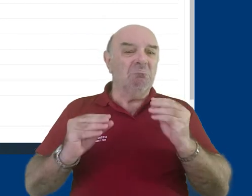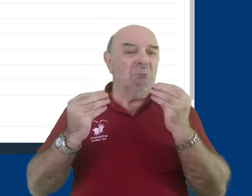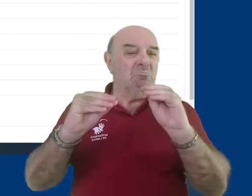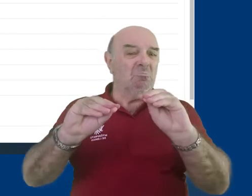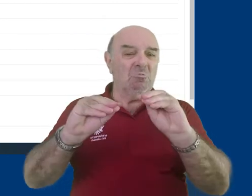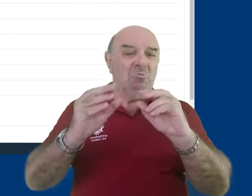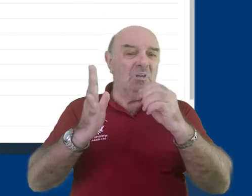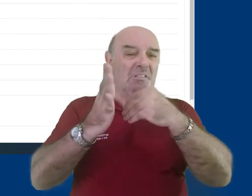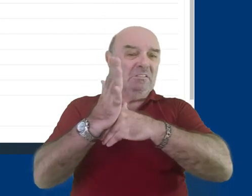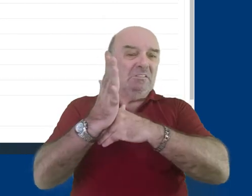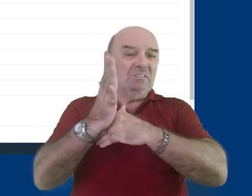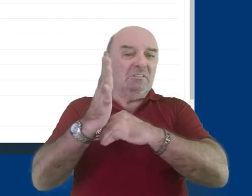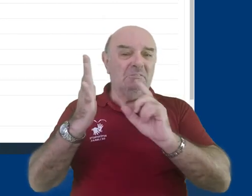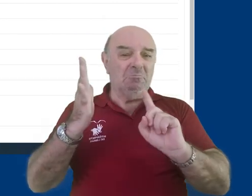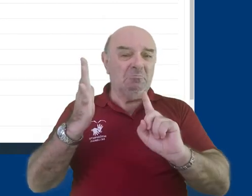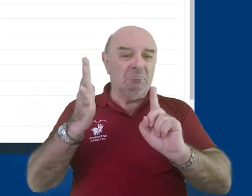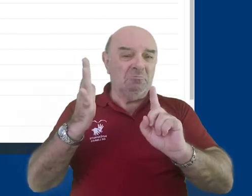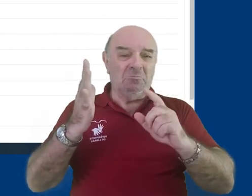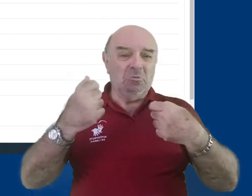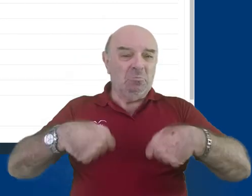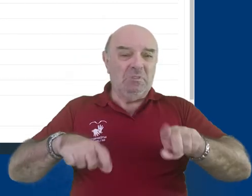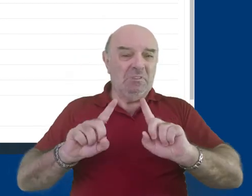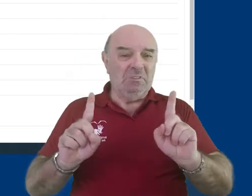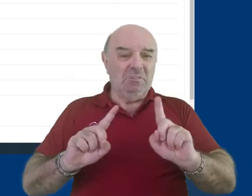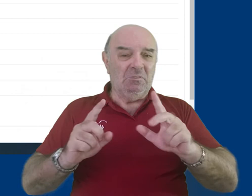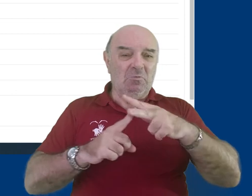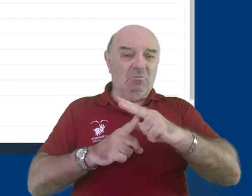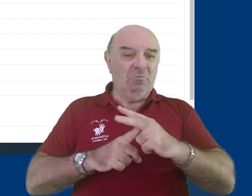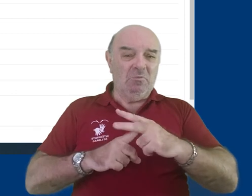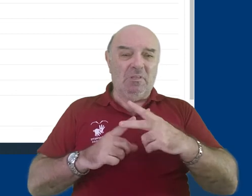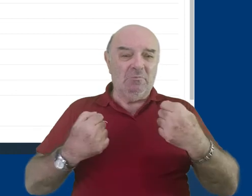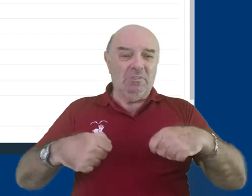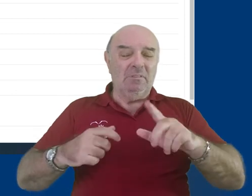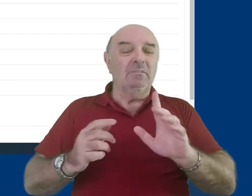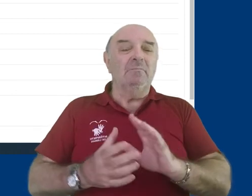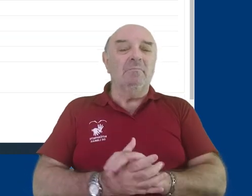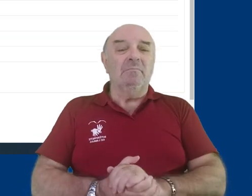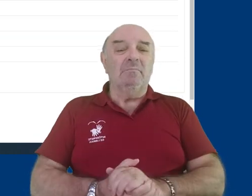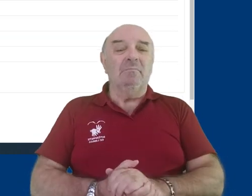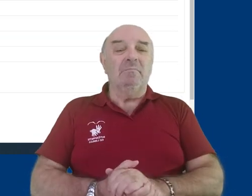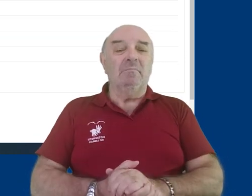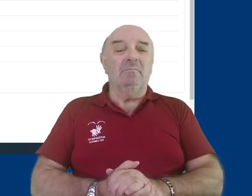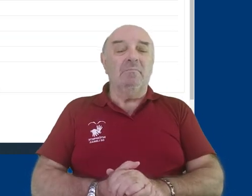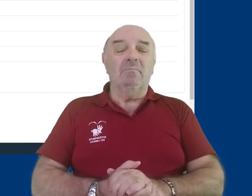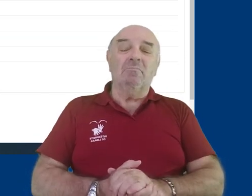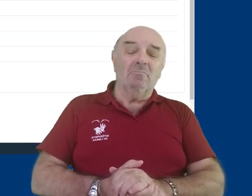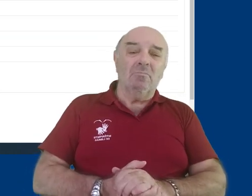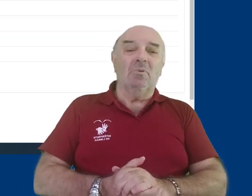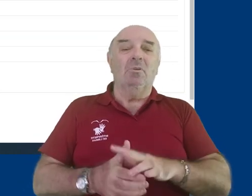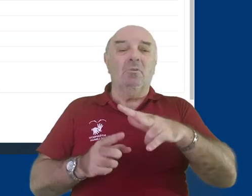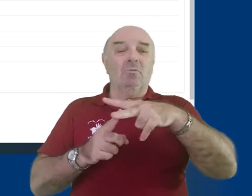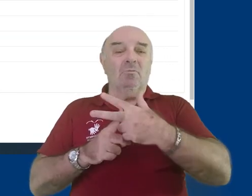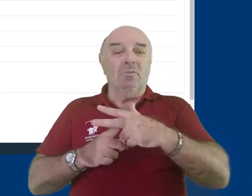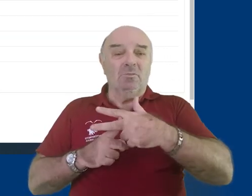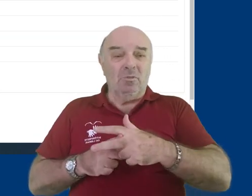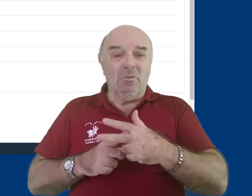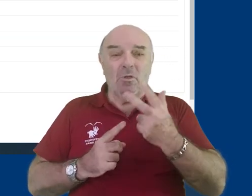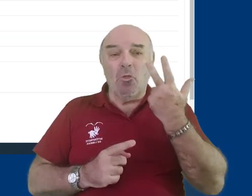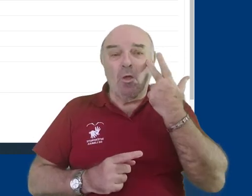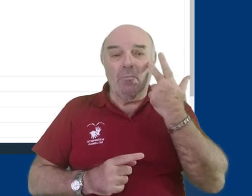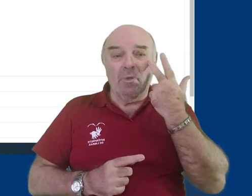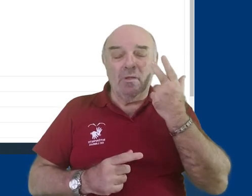Restrições à tentativa. Não quero colocar uma restrição de senha neste questionário, então não preciso configurar.